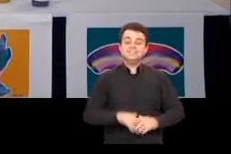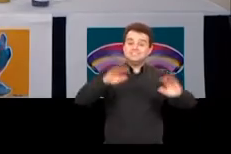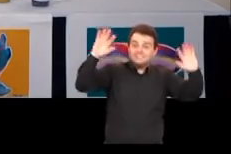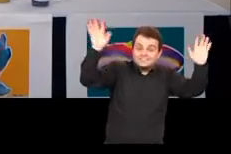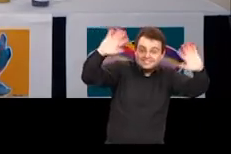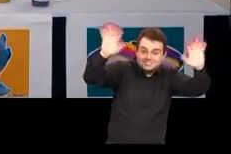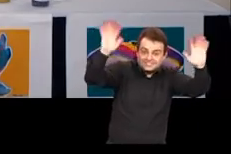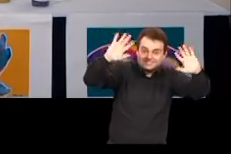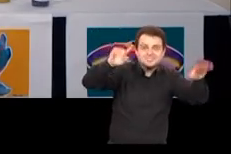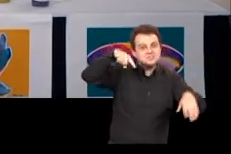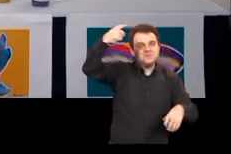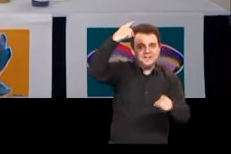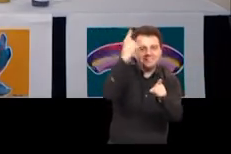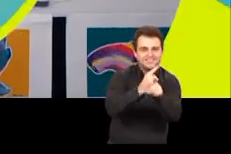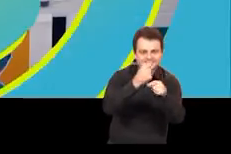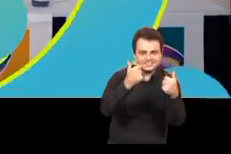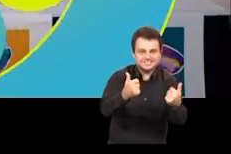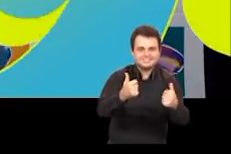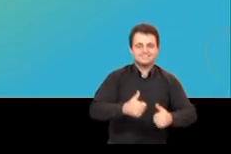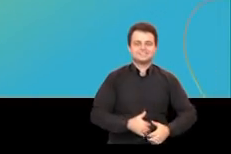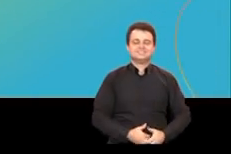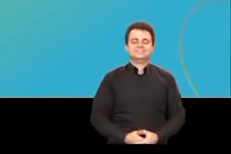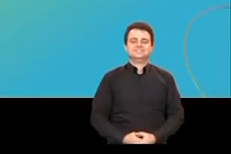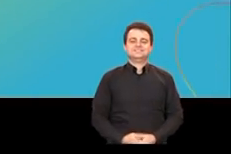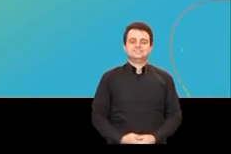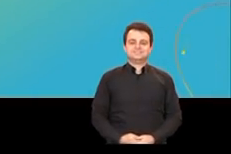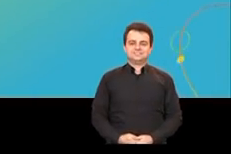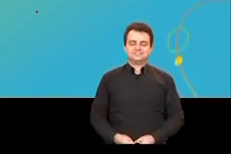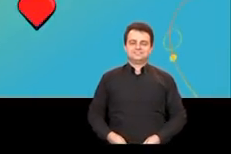Tchau para vocês, até a próxima.